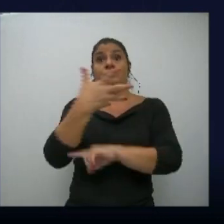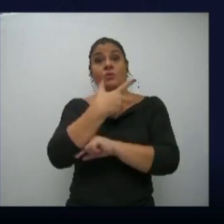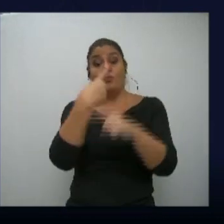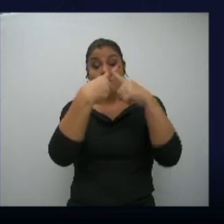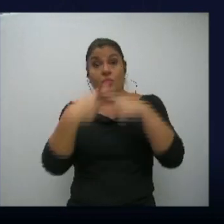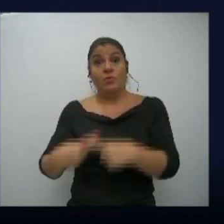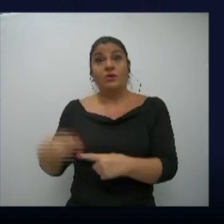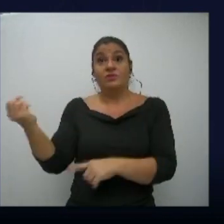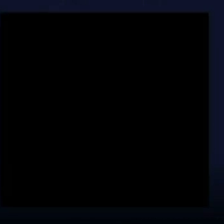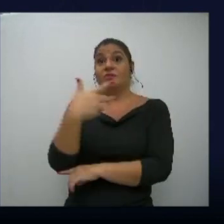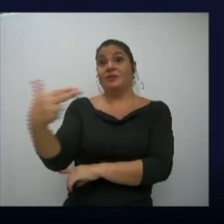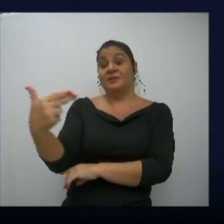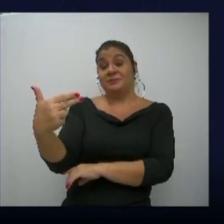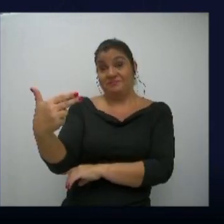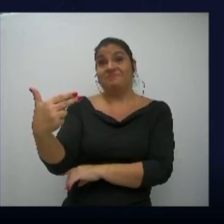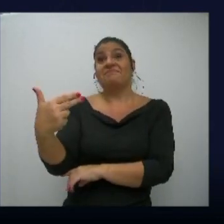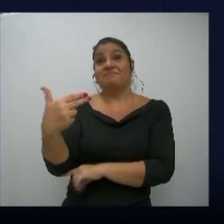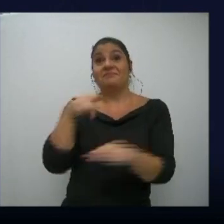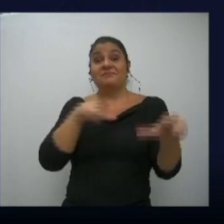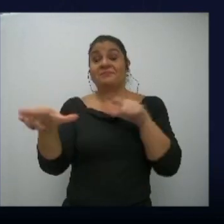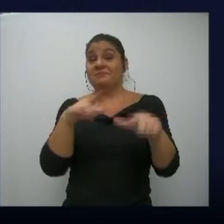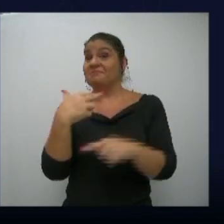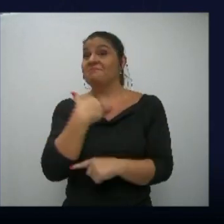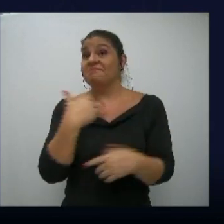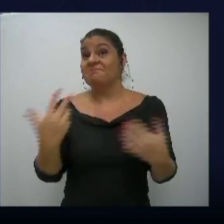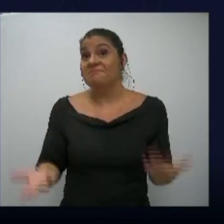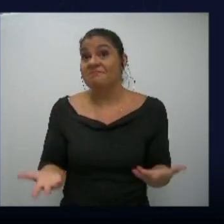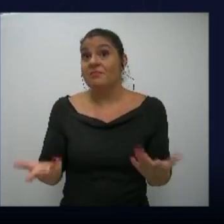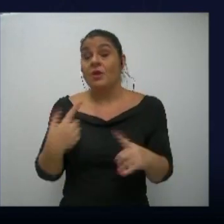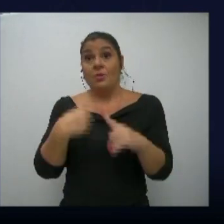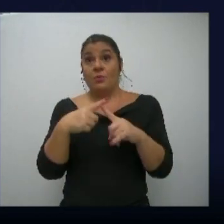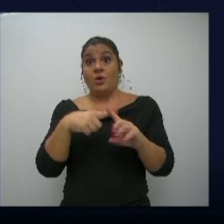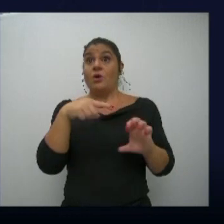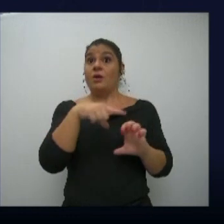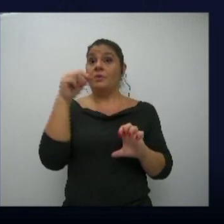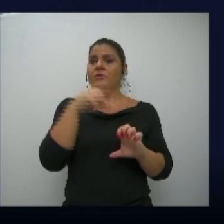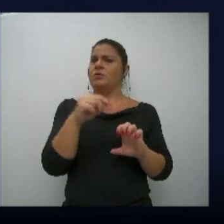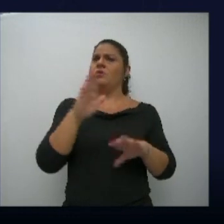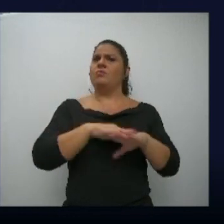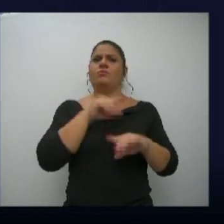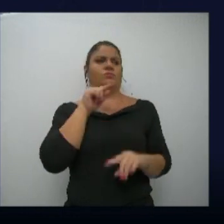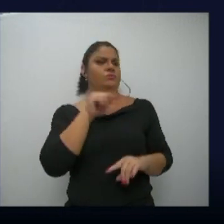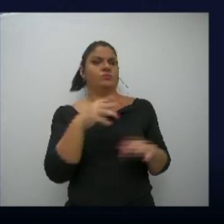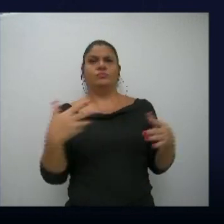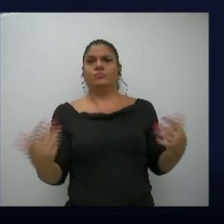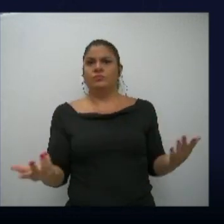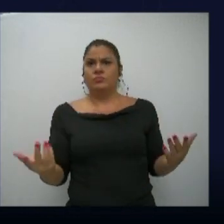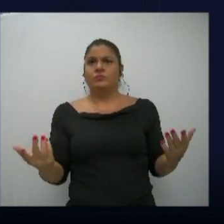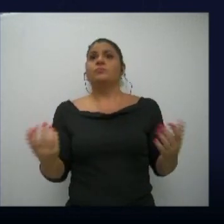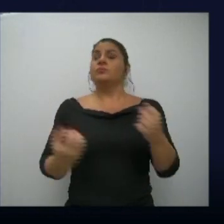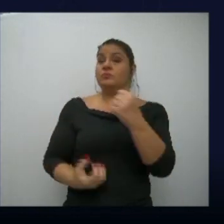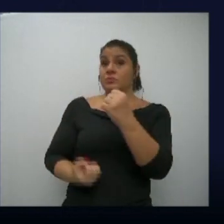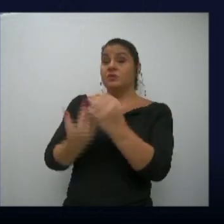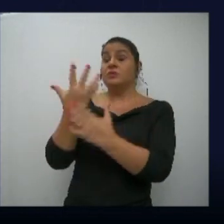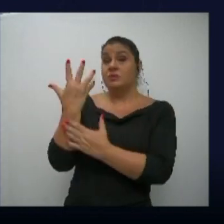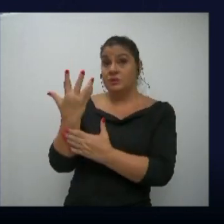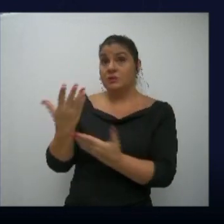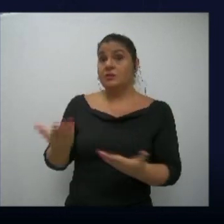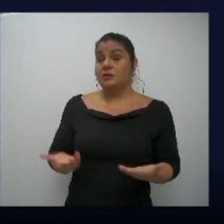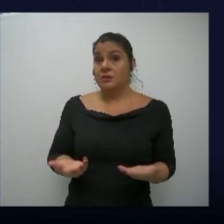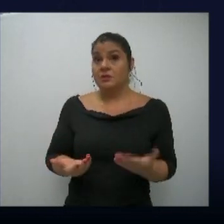competição novidade gerar emprego em são os empreendedores que fazem está Então as condições elas são criadas